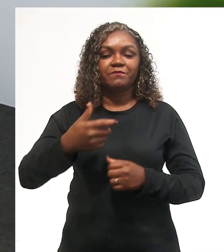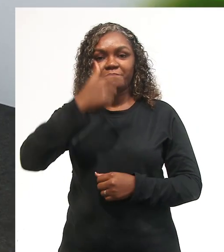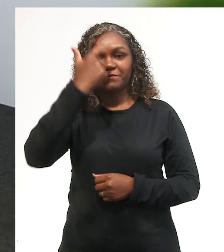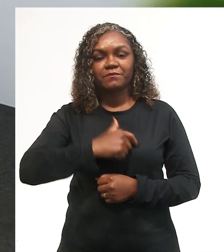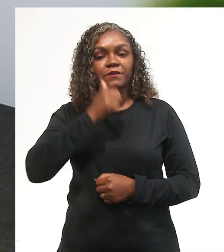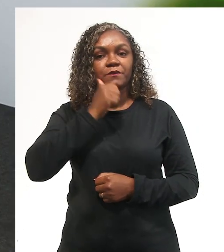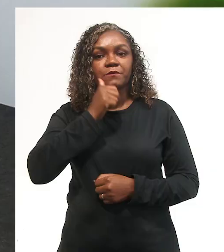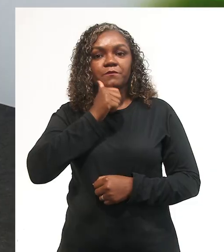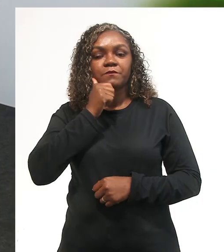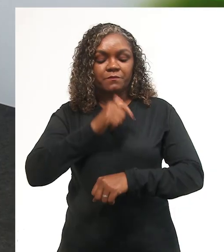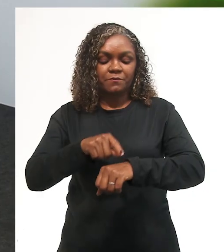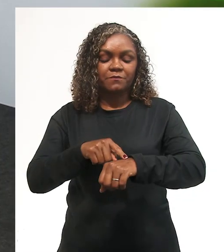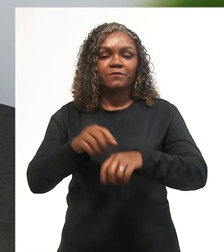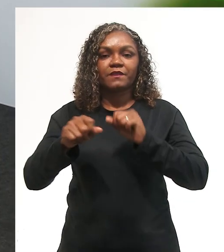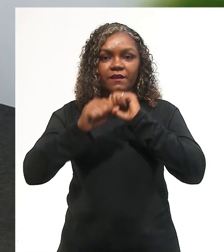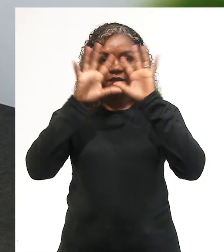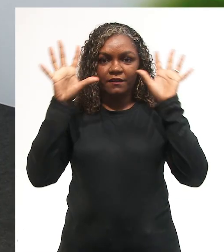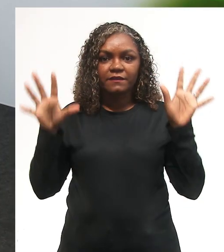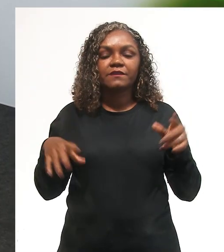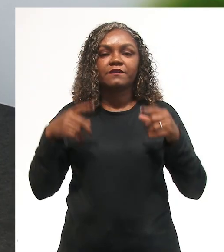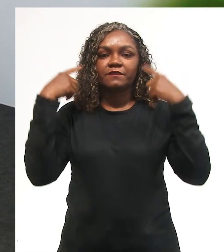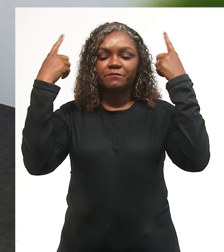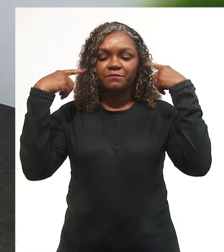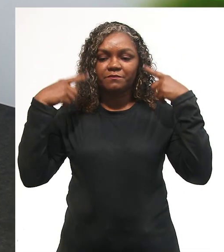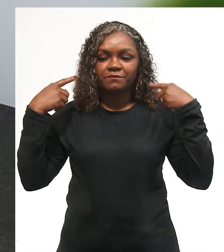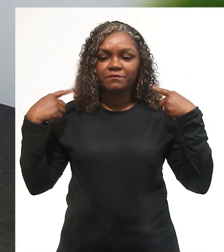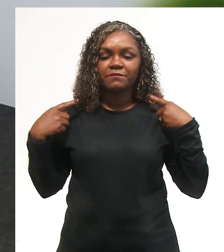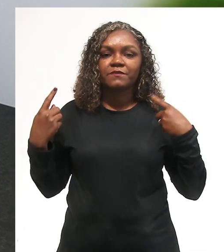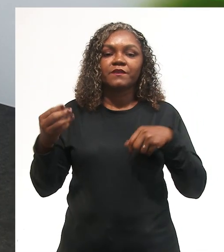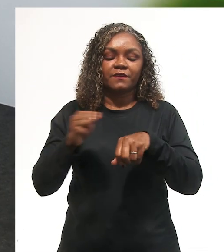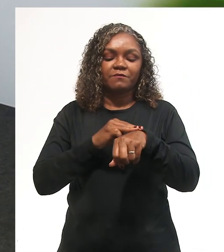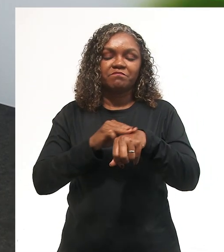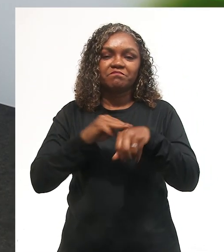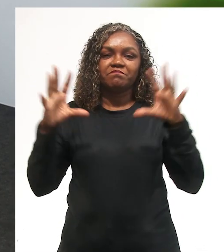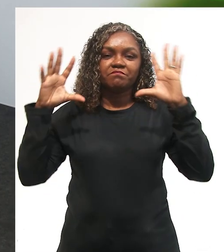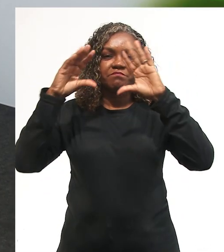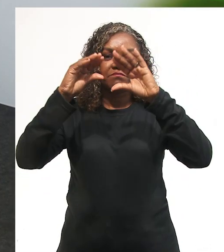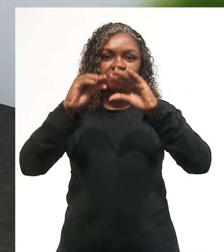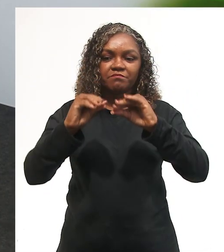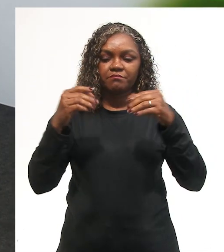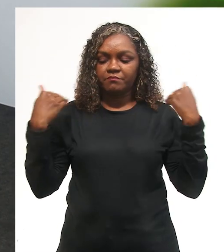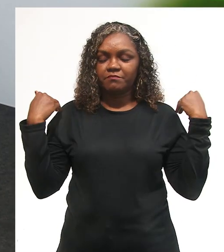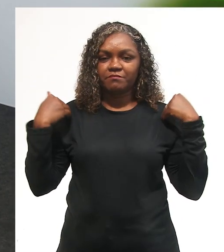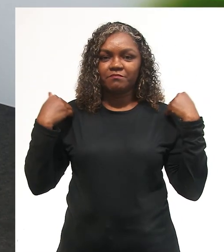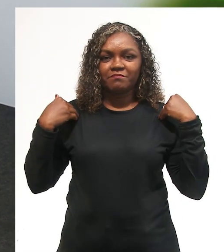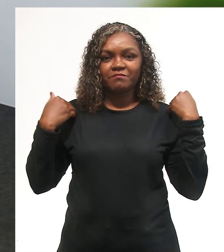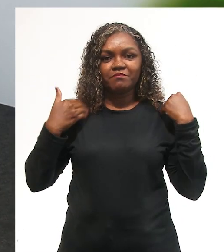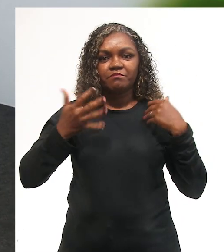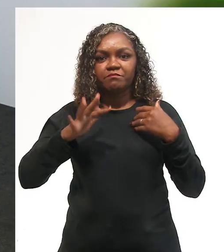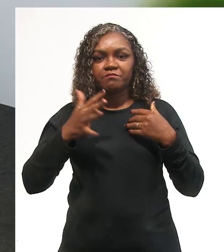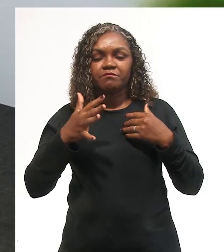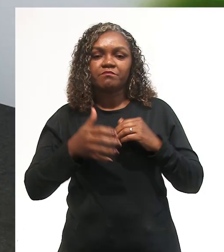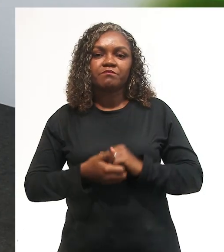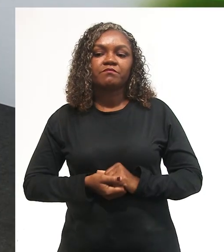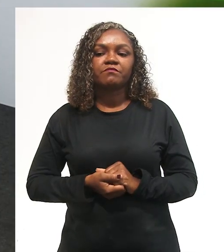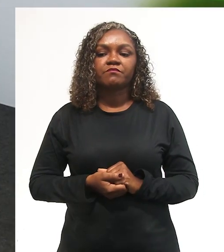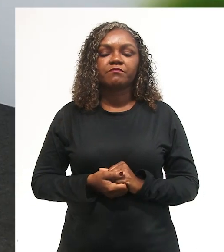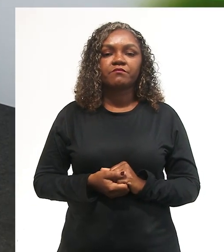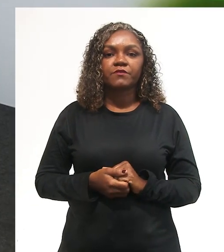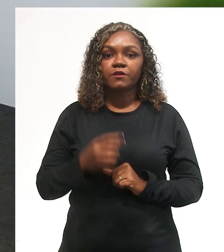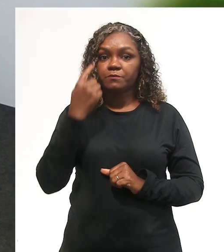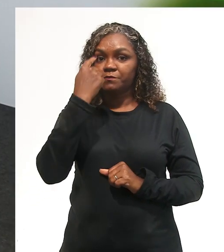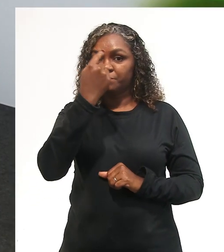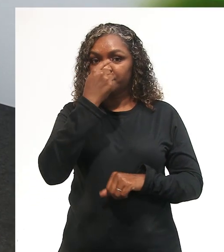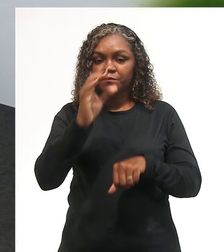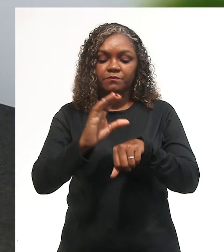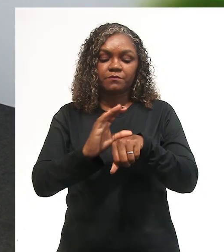uma mulher de pele clara, de cabelo cacheado, cor castanho escuro, na altura mais ou menos dos ombros. Tenho os olhos